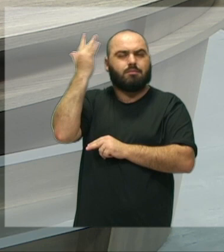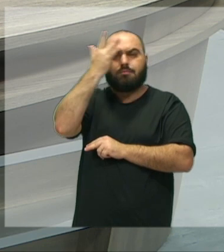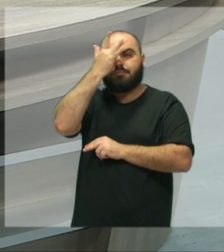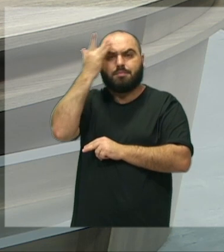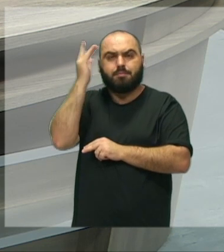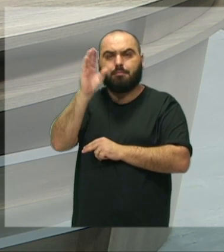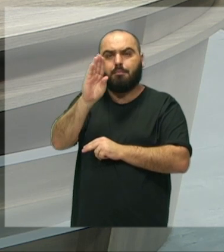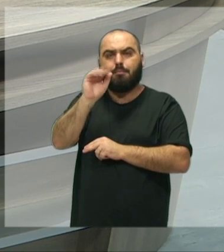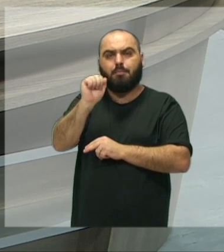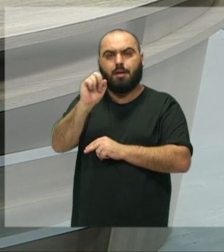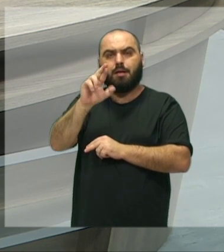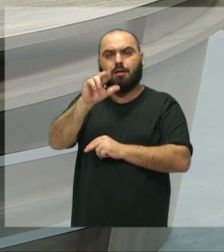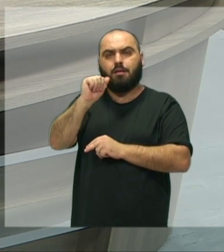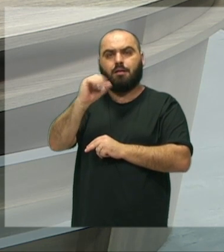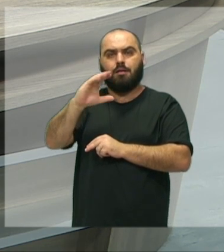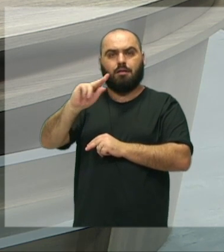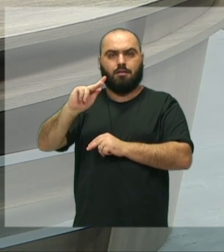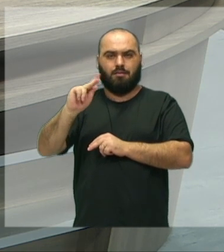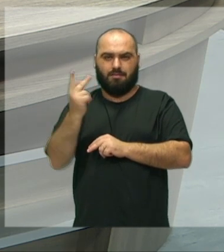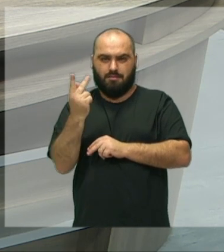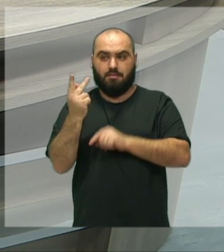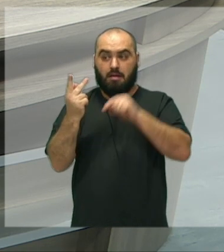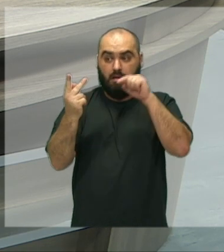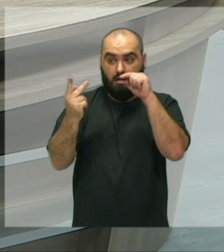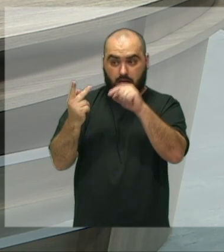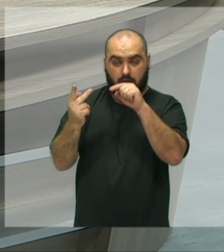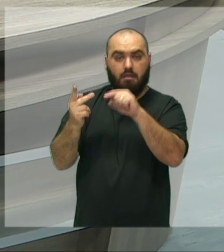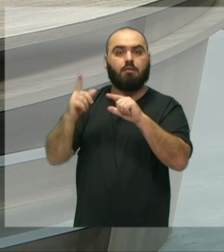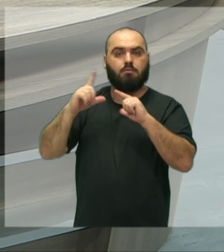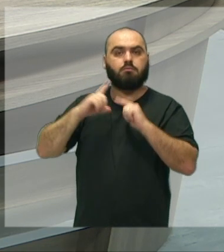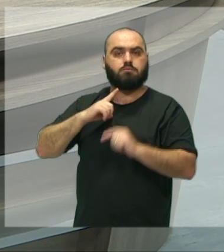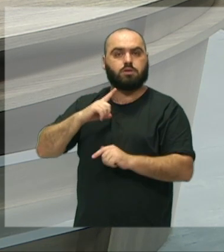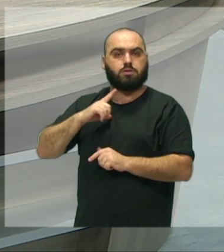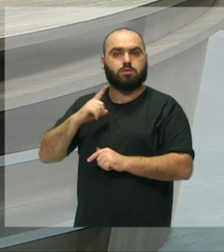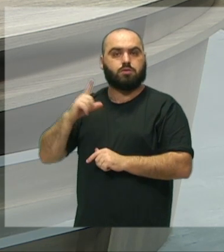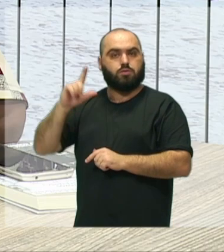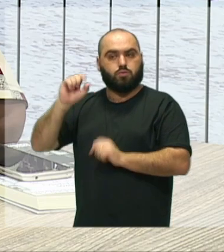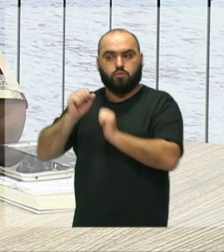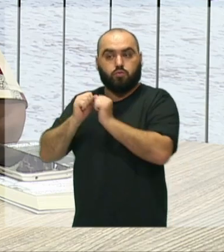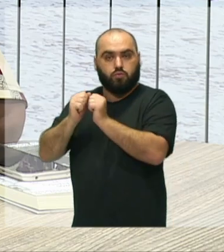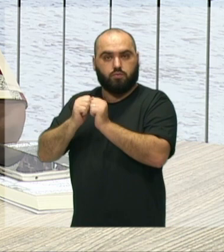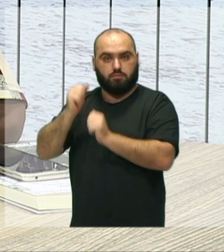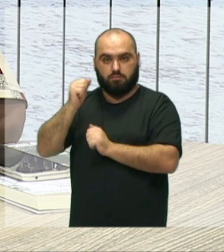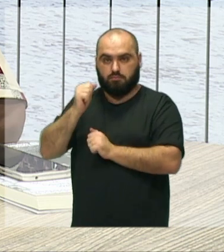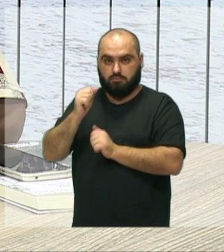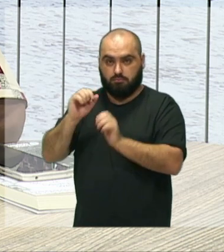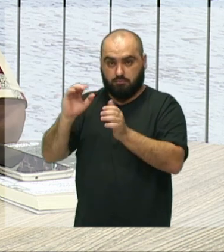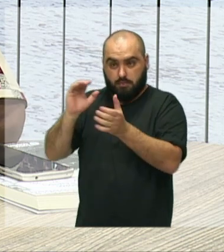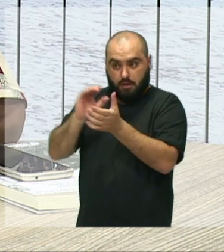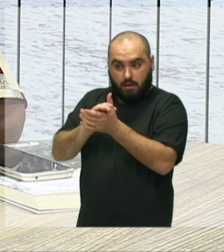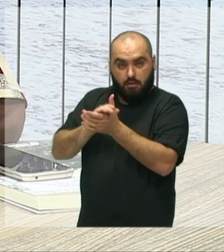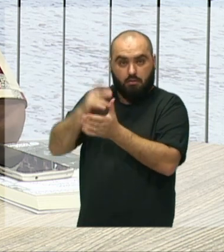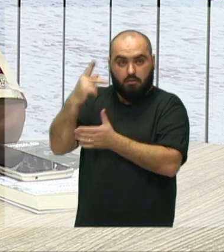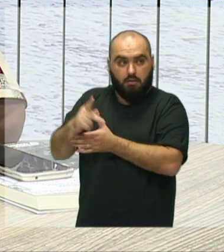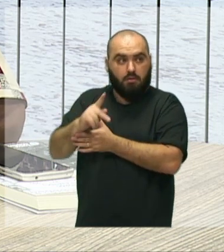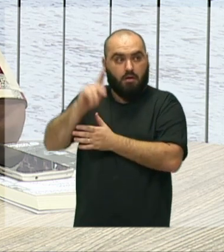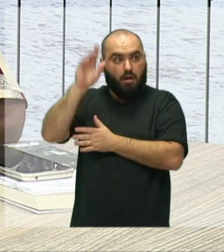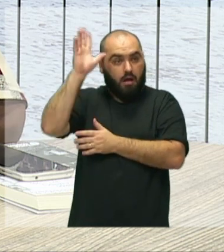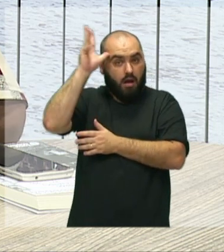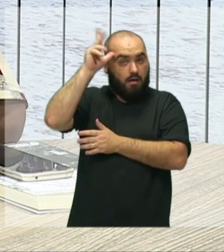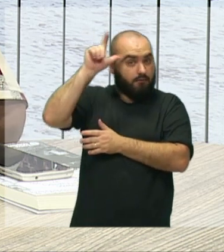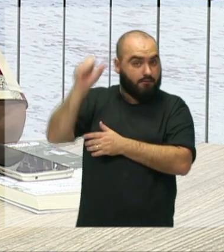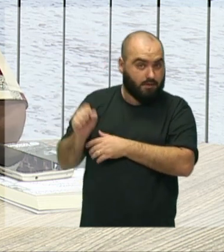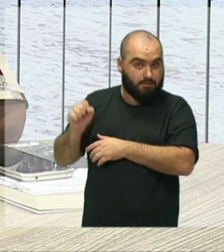Sim. Ele era fruto de um casamento interétnico, de africano com europeia. Mas ele nunca se diz e nunca